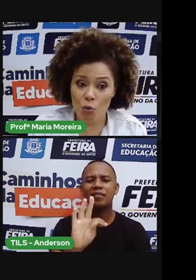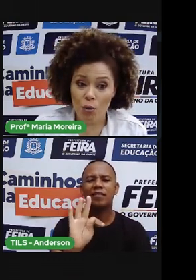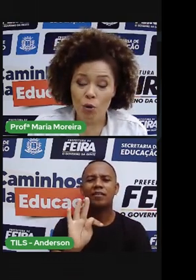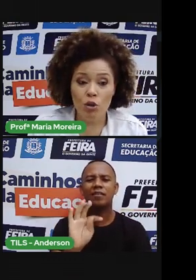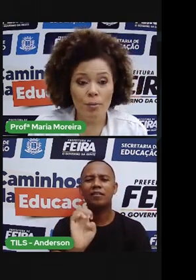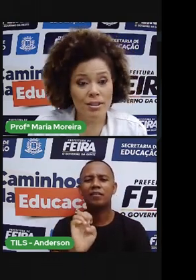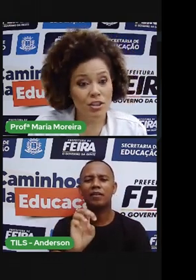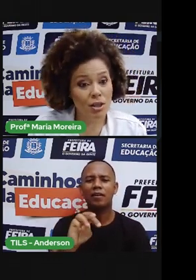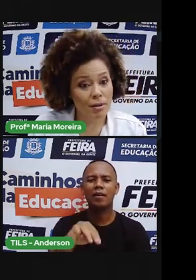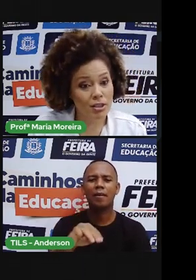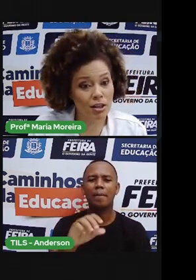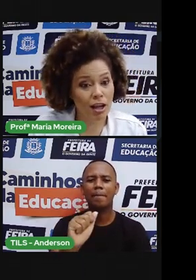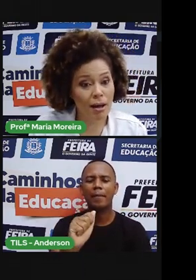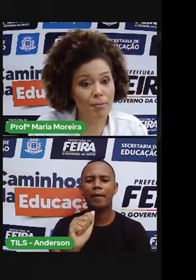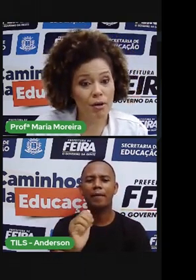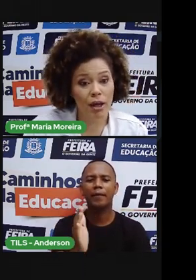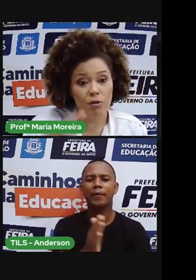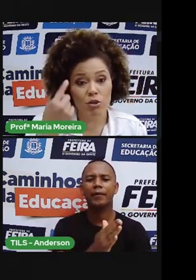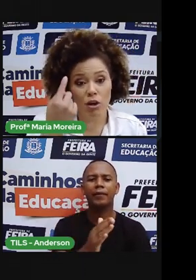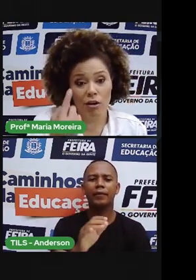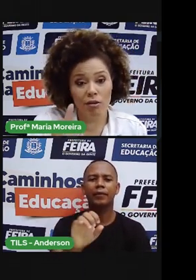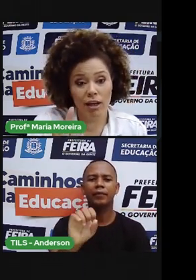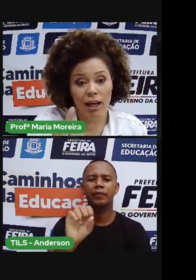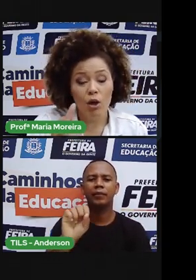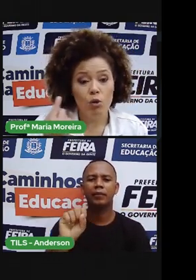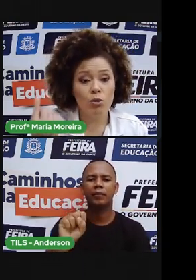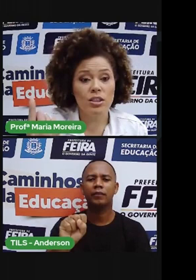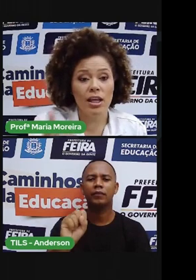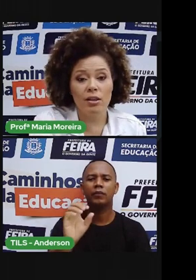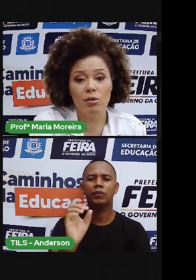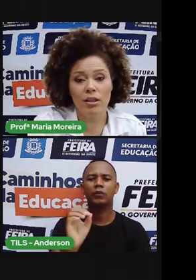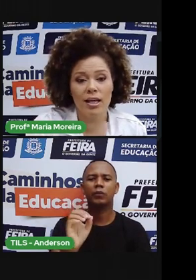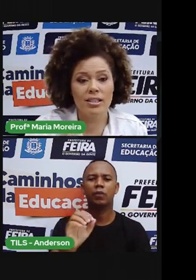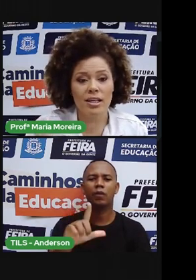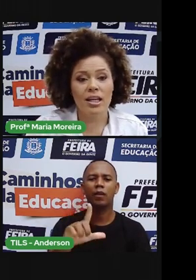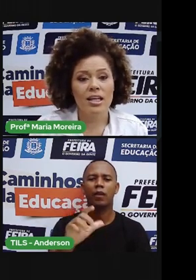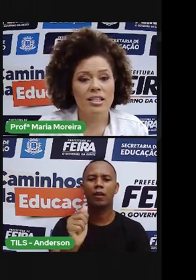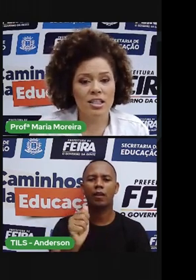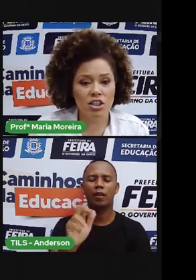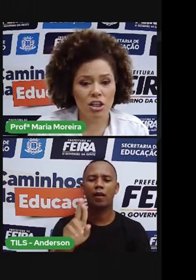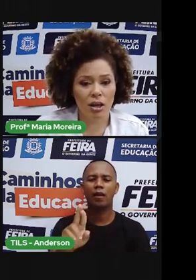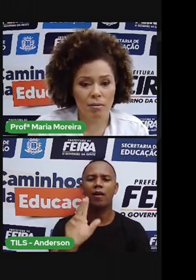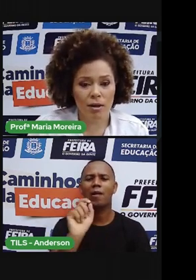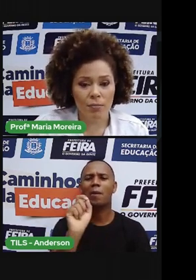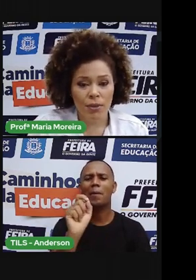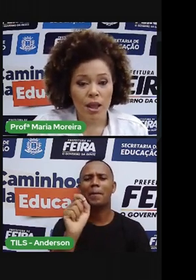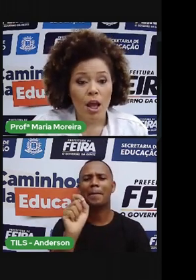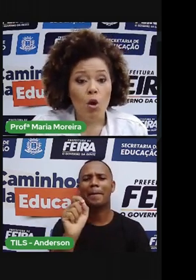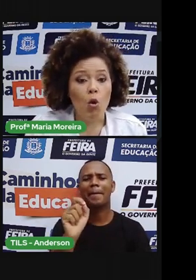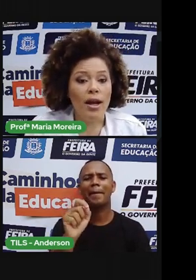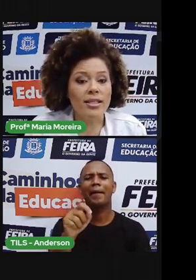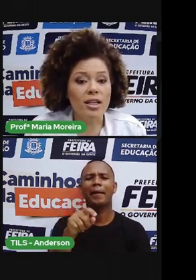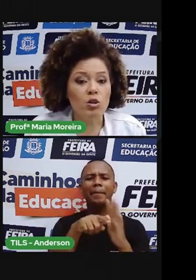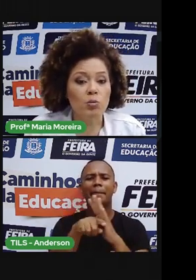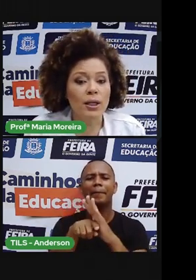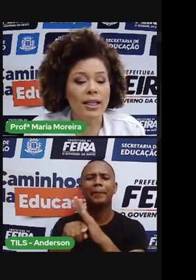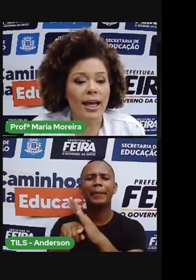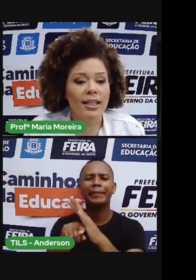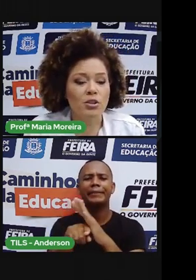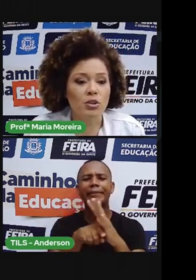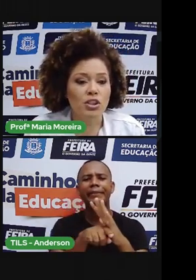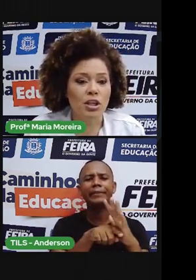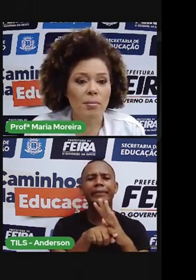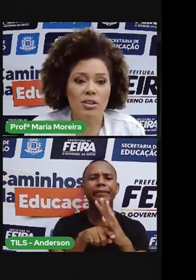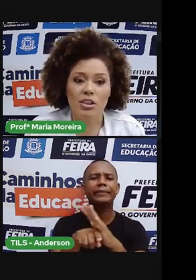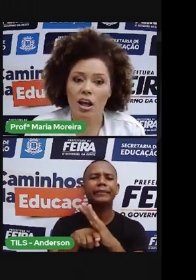Sol? O nome é sistema solar, porque o Sol é o quê? O centro desse sistema. Quais são os